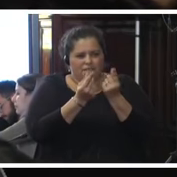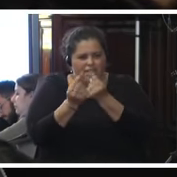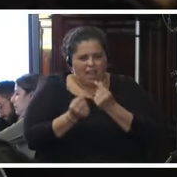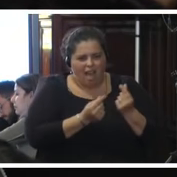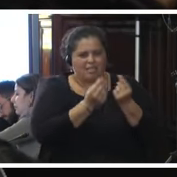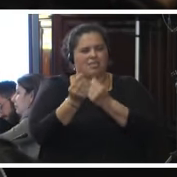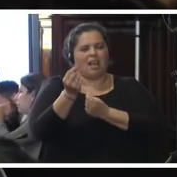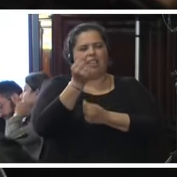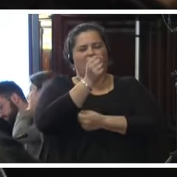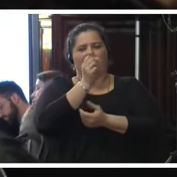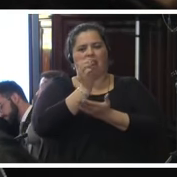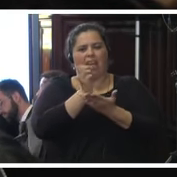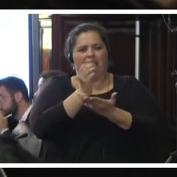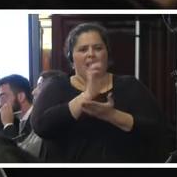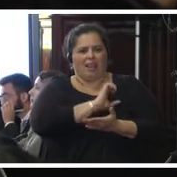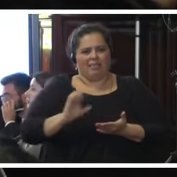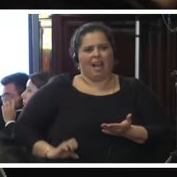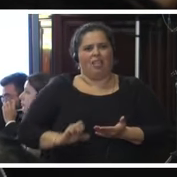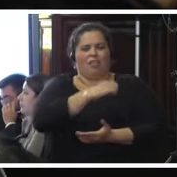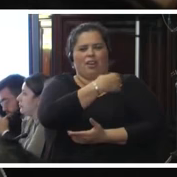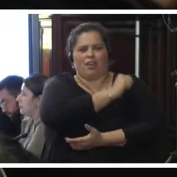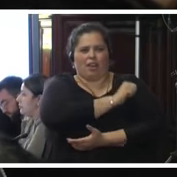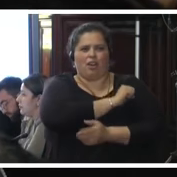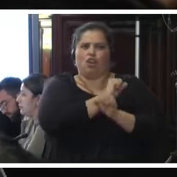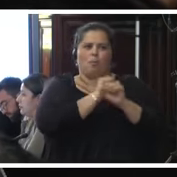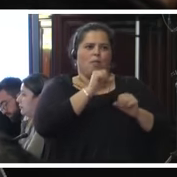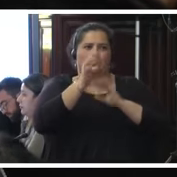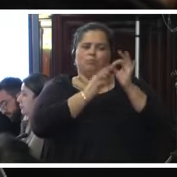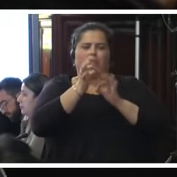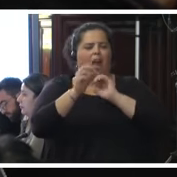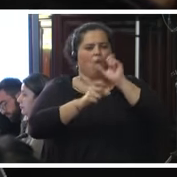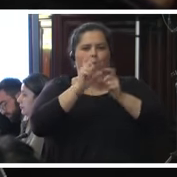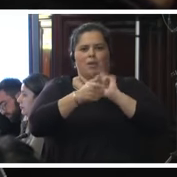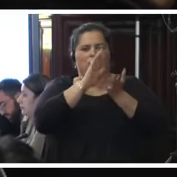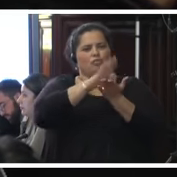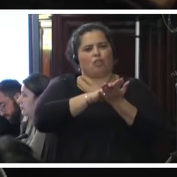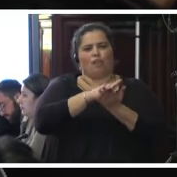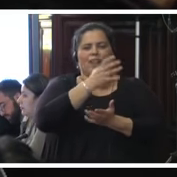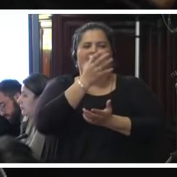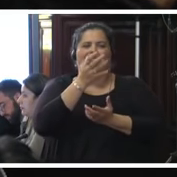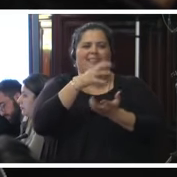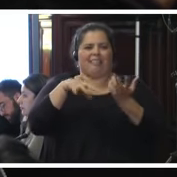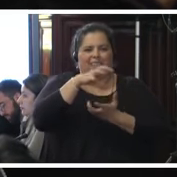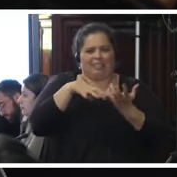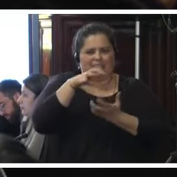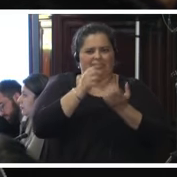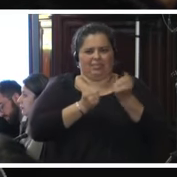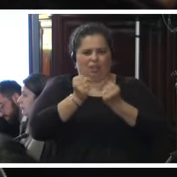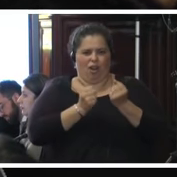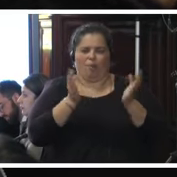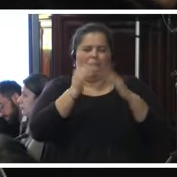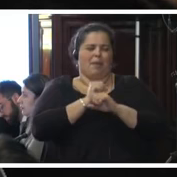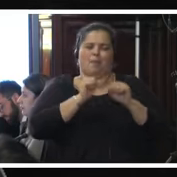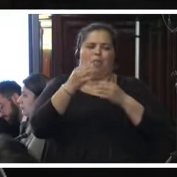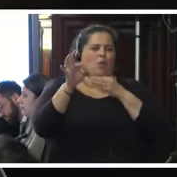utilização do argumento de crise econômico-fiscal como justificativa para a situação das graves violações de direitos humanos nas favelas do Rio de Janeiro. De fato,